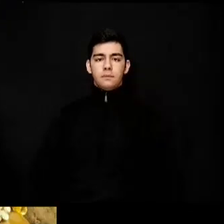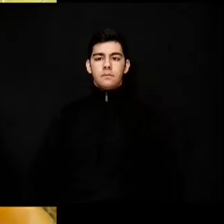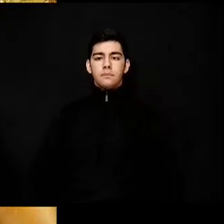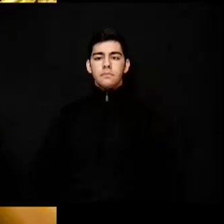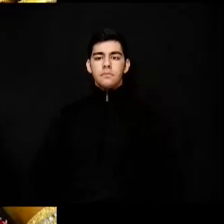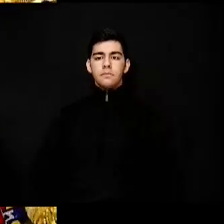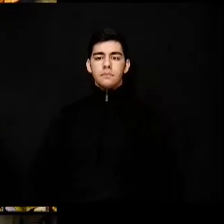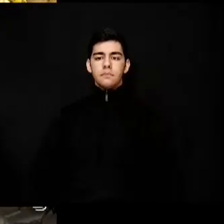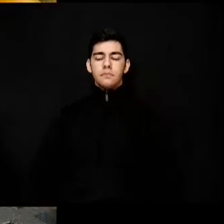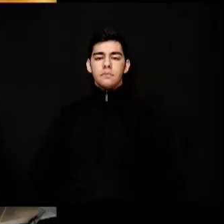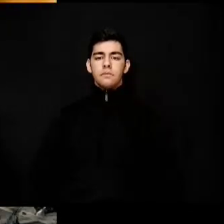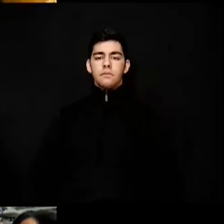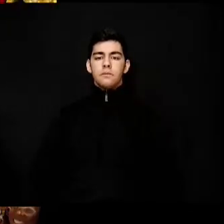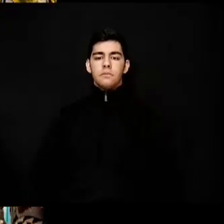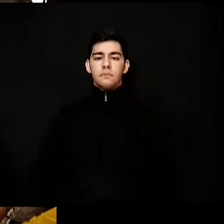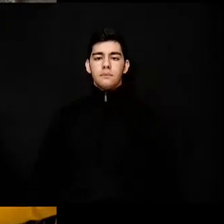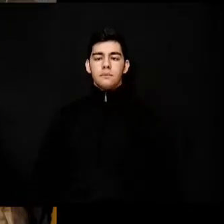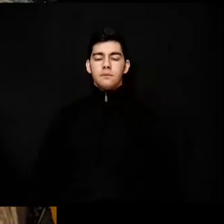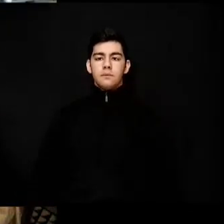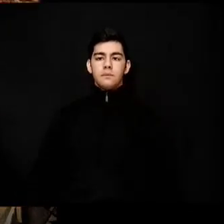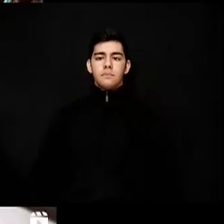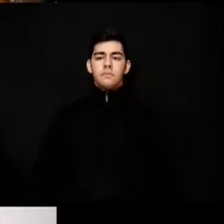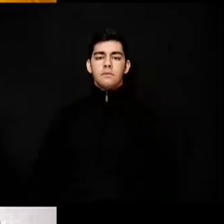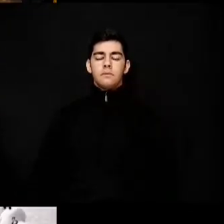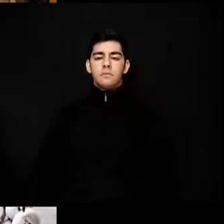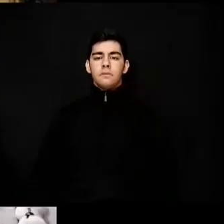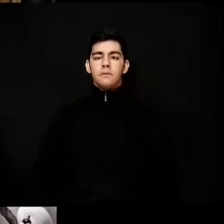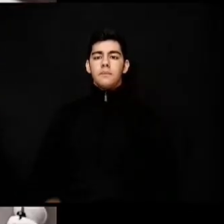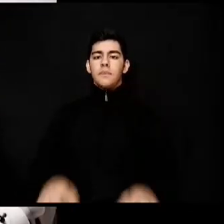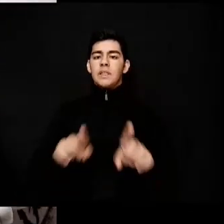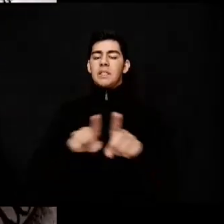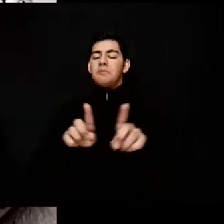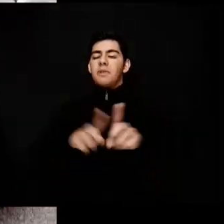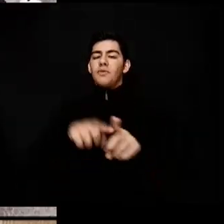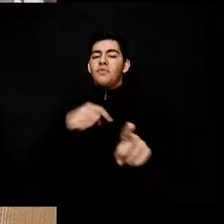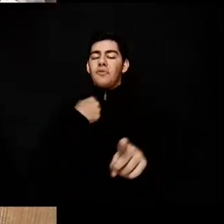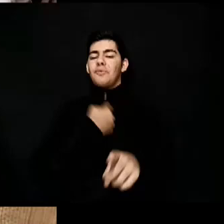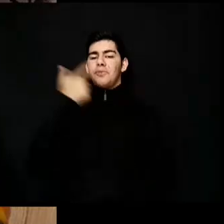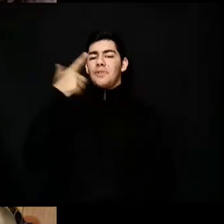Dá pra fazer cinto, dá pra fazer